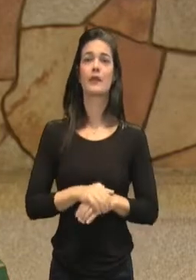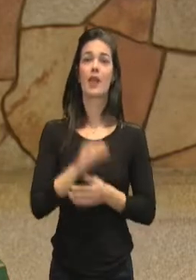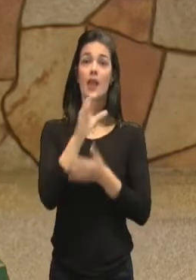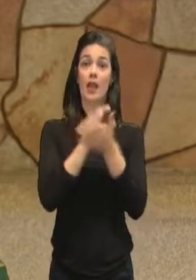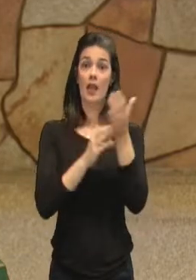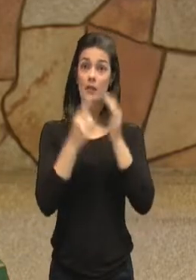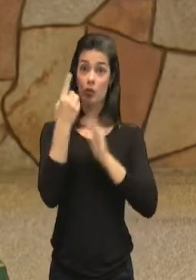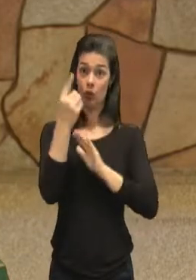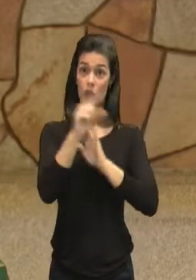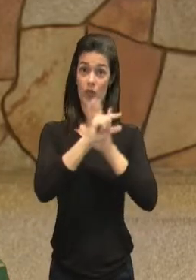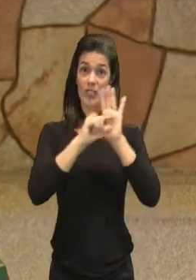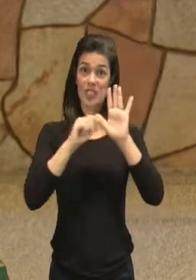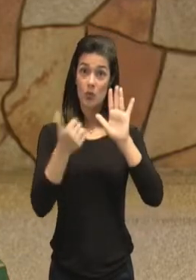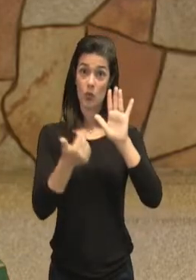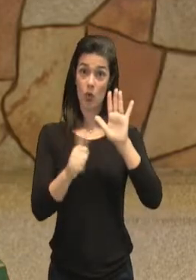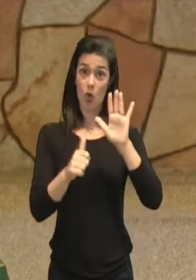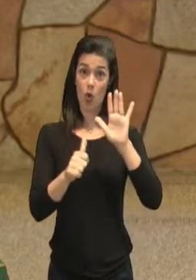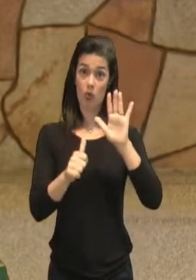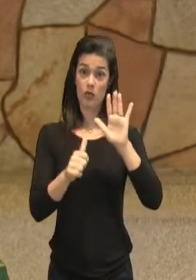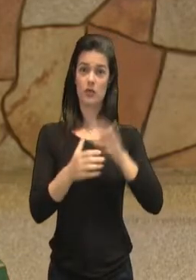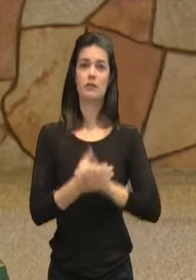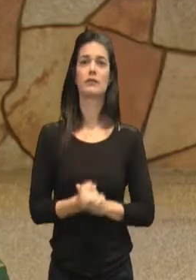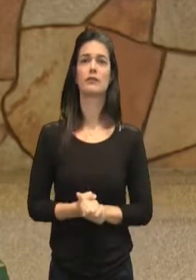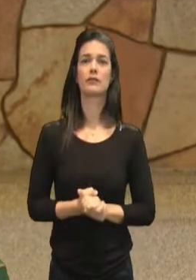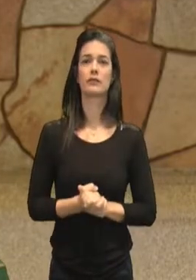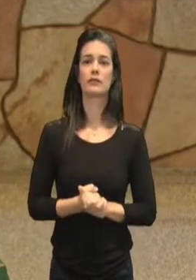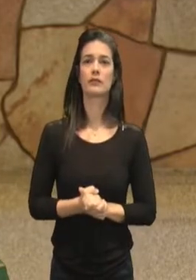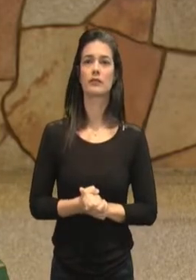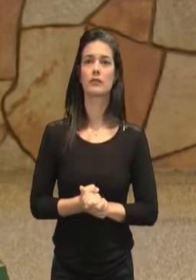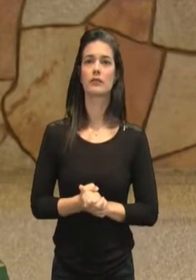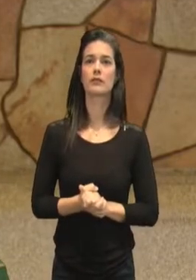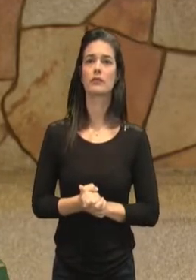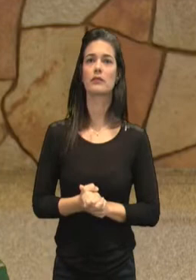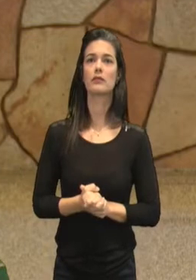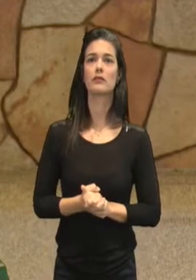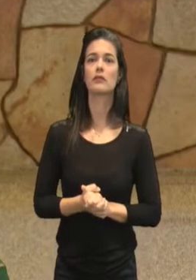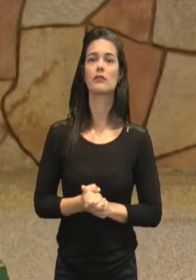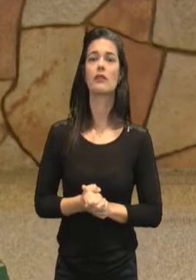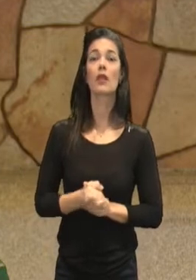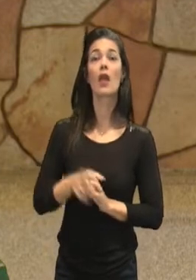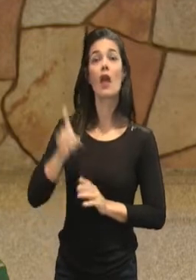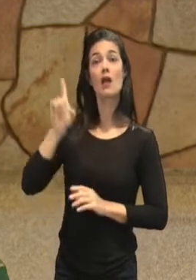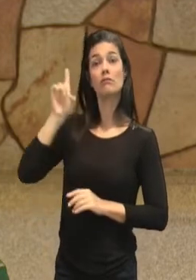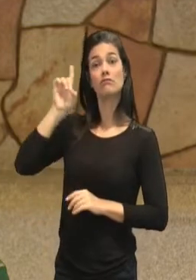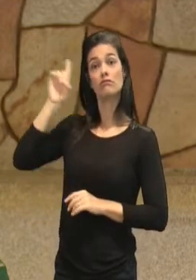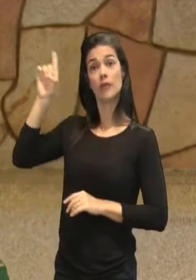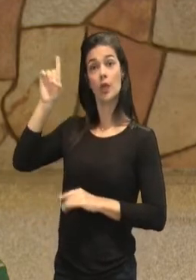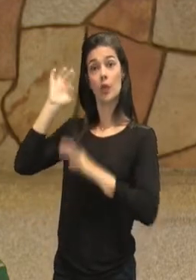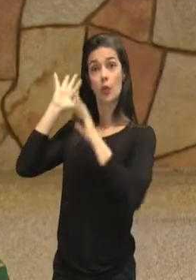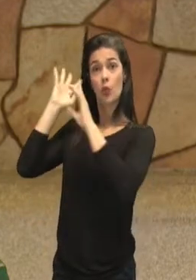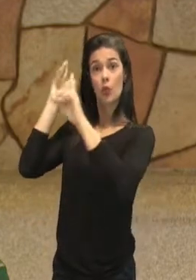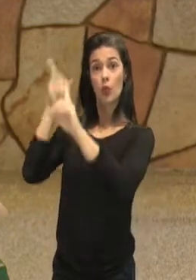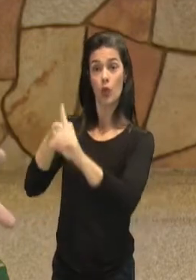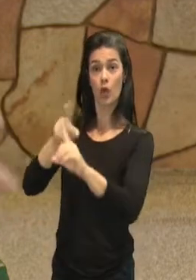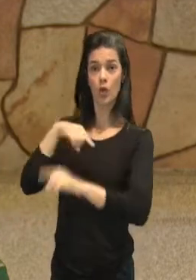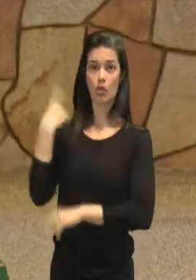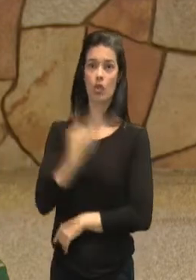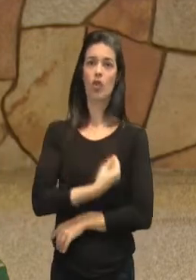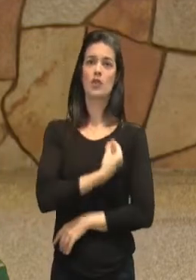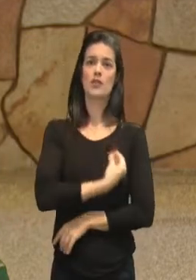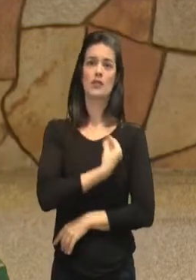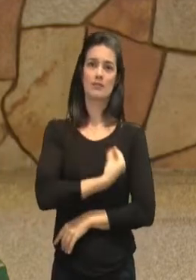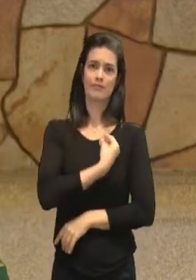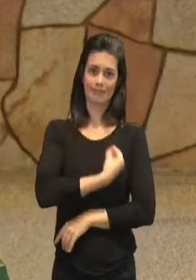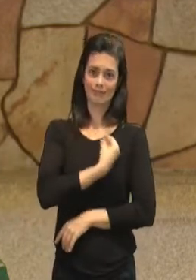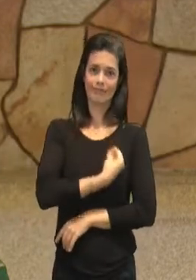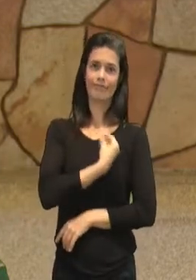verso 11, no qual fomos também feitos herança, predestinados, segundo o propósito daquele que faz